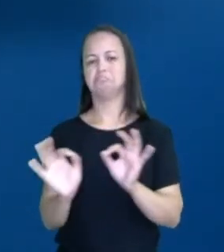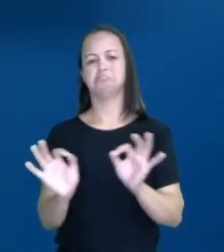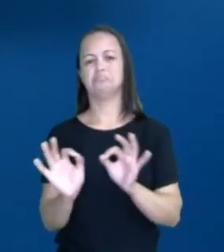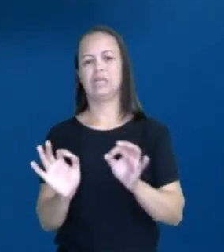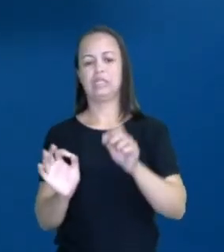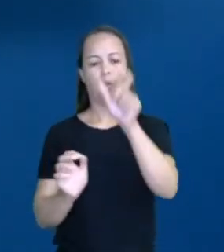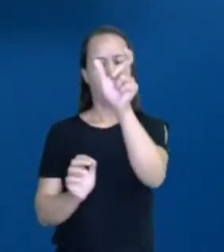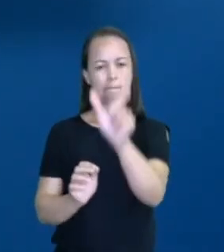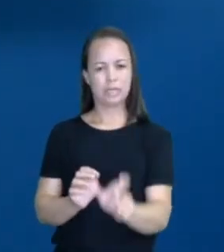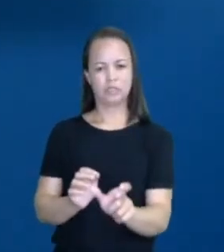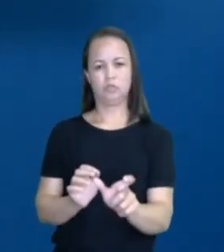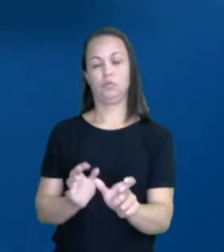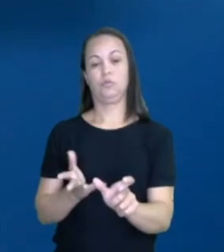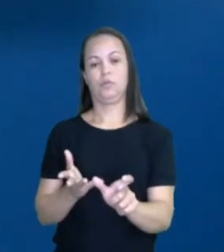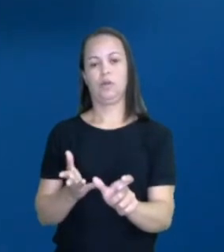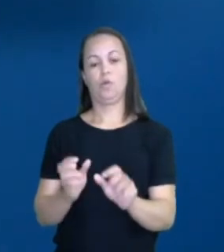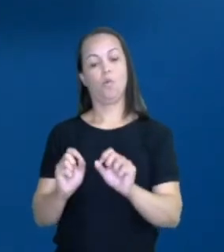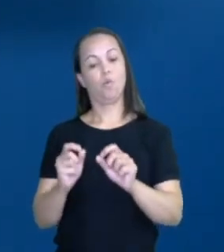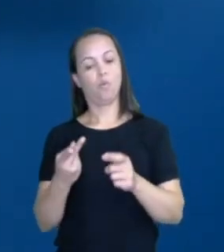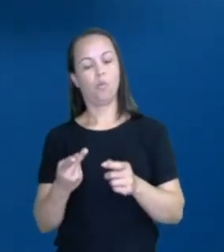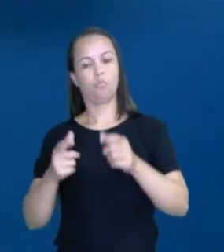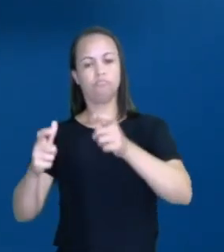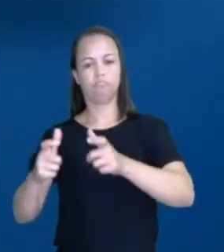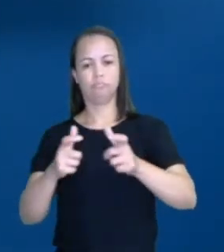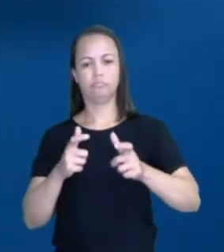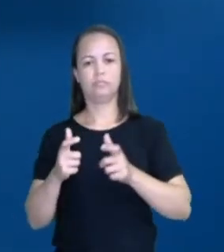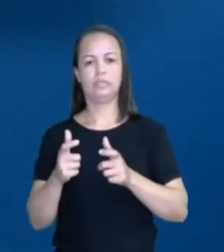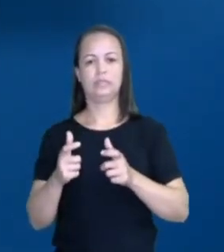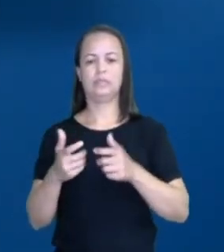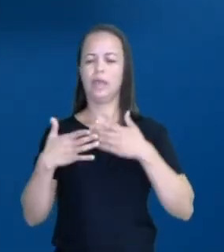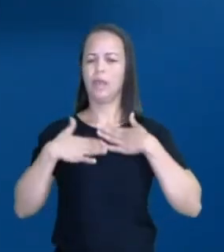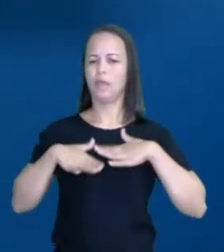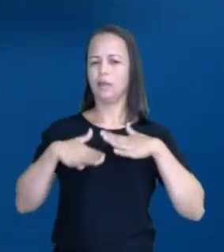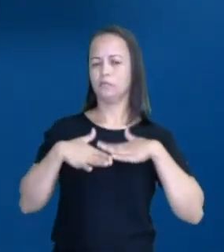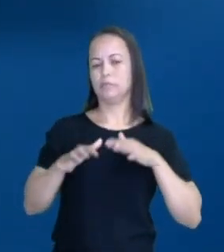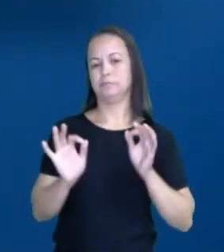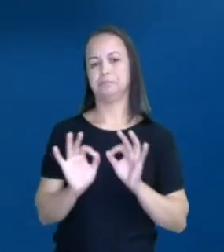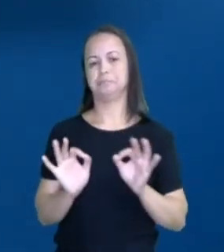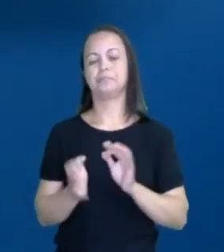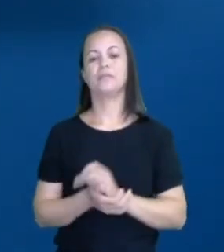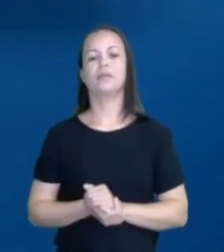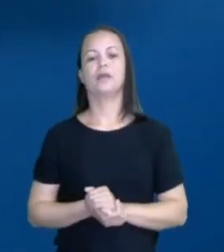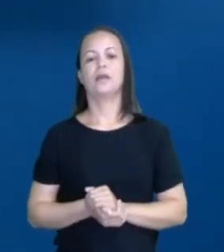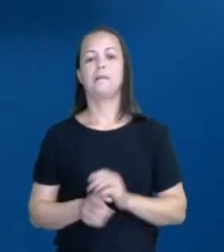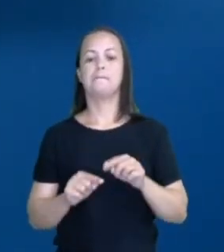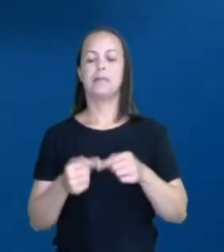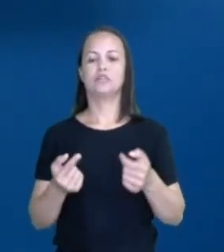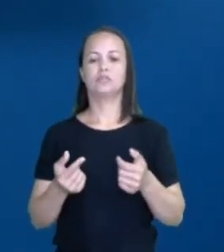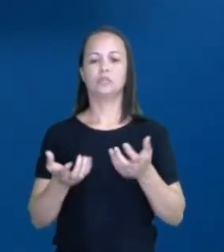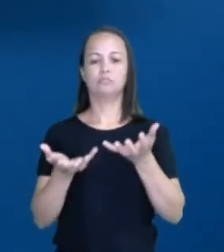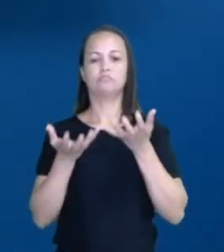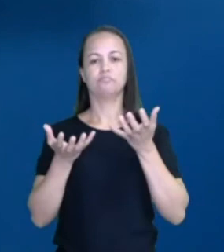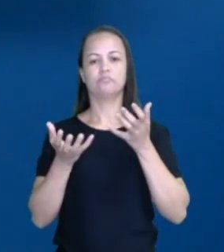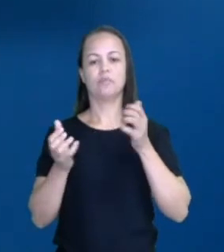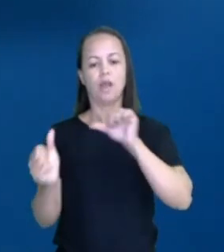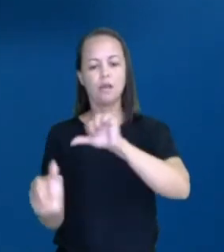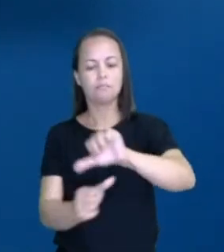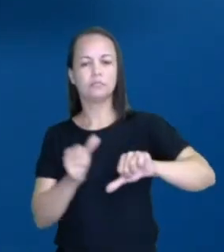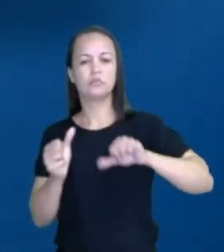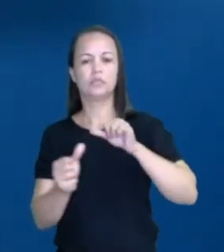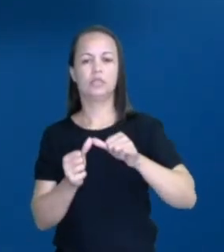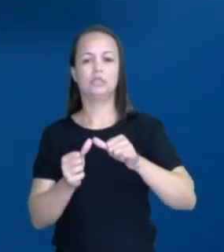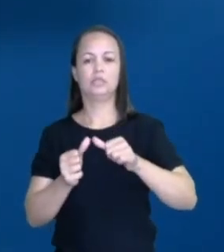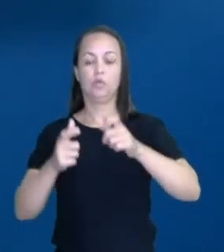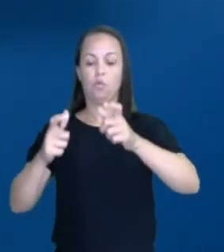daquela pessoa ou daquele lugar ser tranquilo. Então, quando eu quero falar dessa mudança, de que um lugar